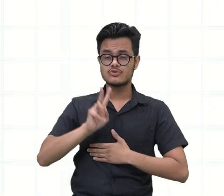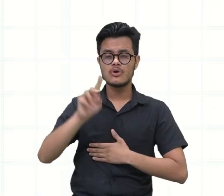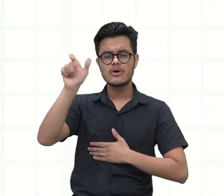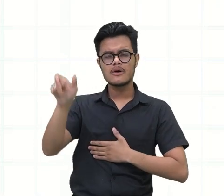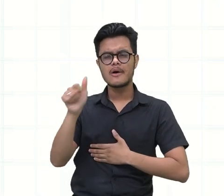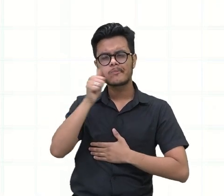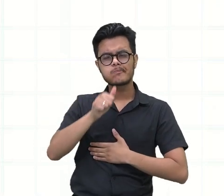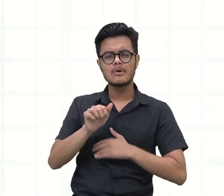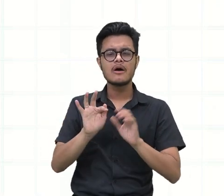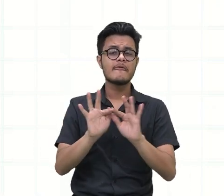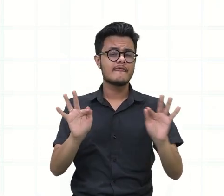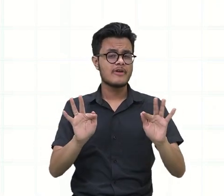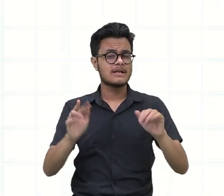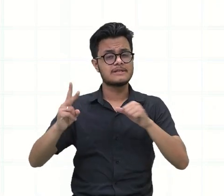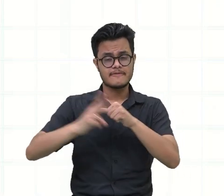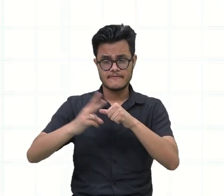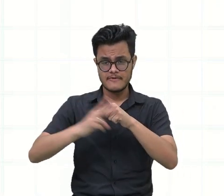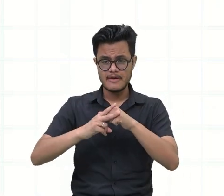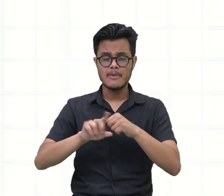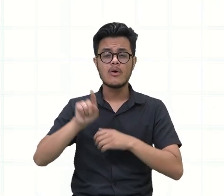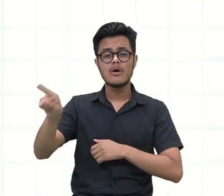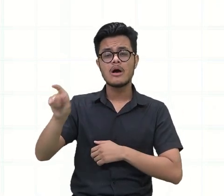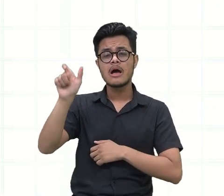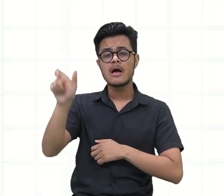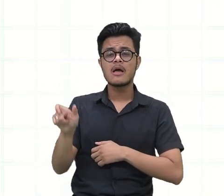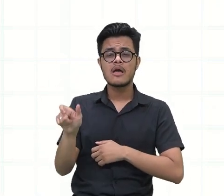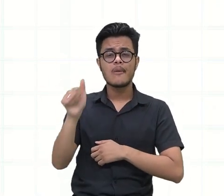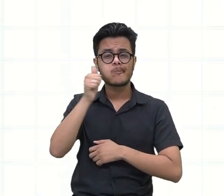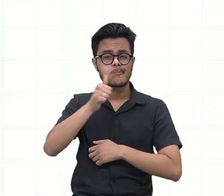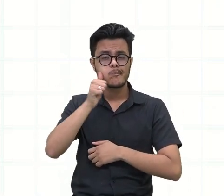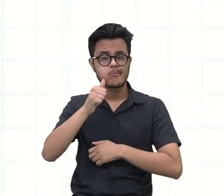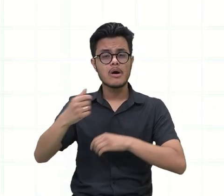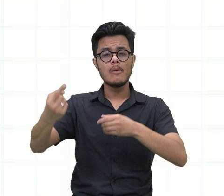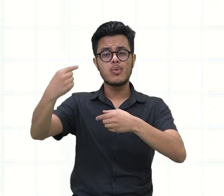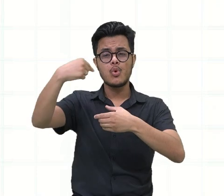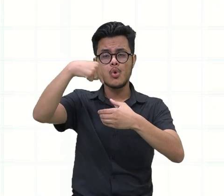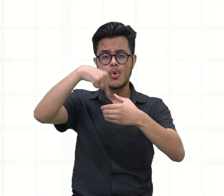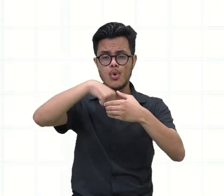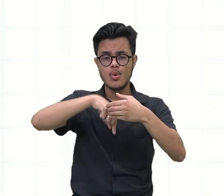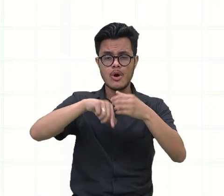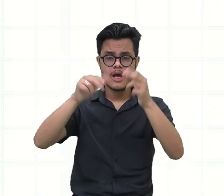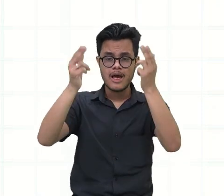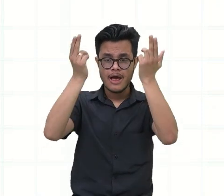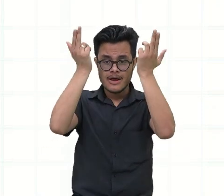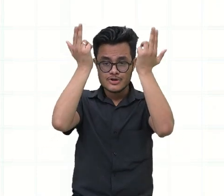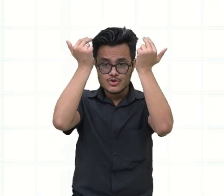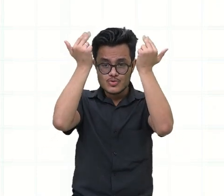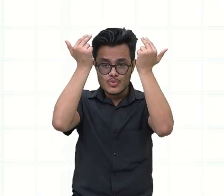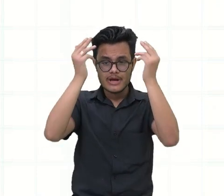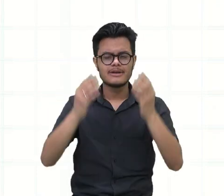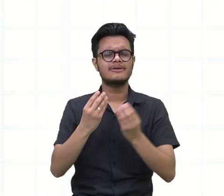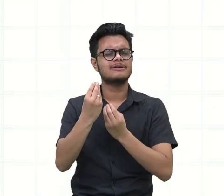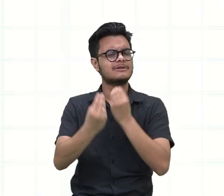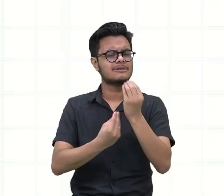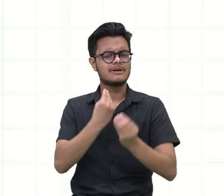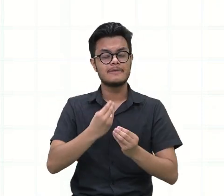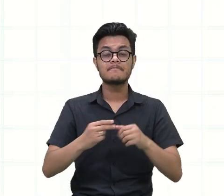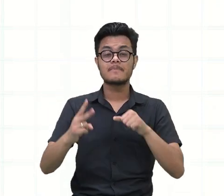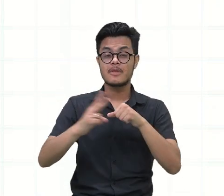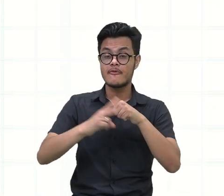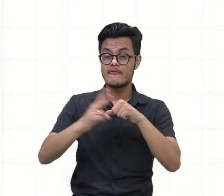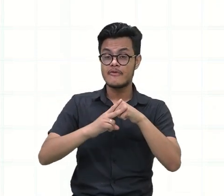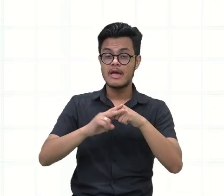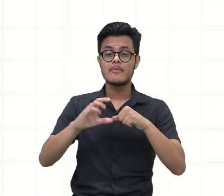uma frase verbal. Alice cai na toca de um coelho. Então, observe que eu tenho o verbo